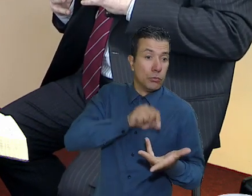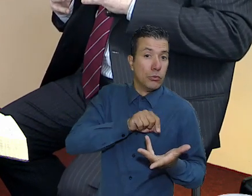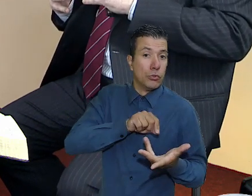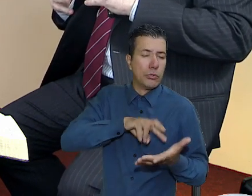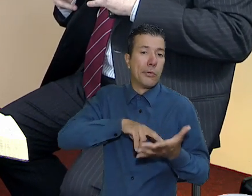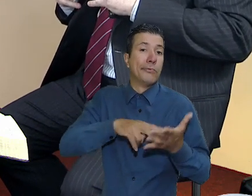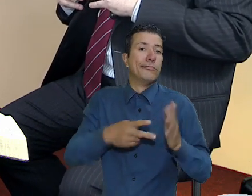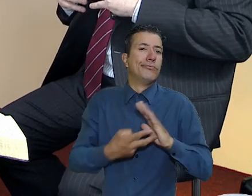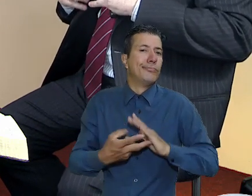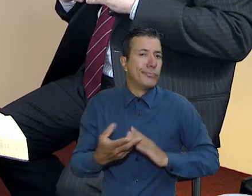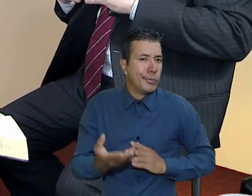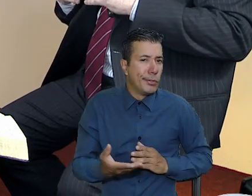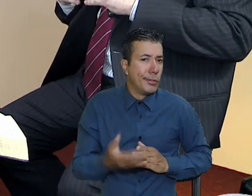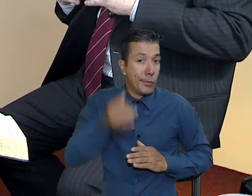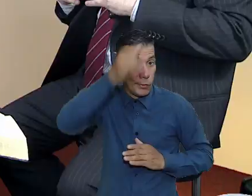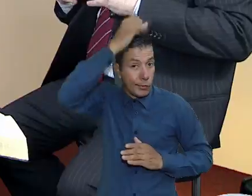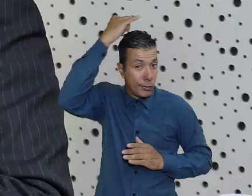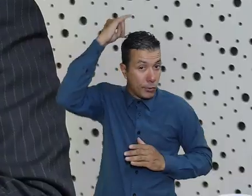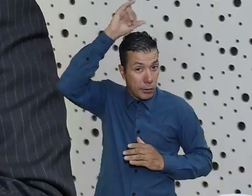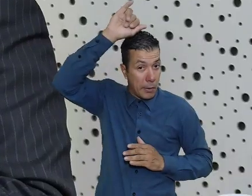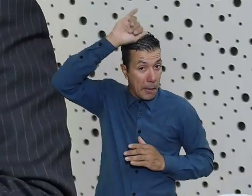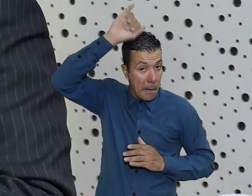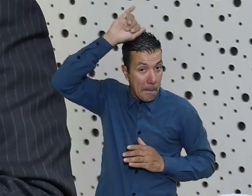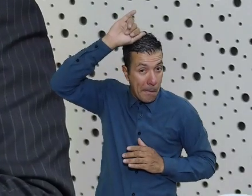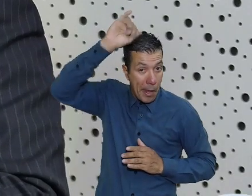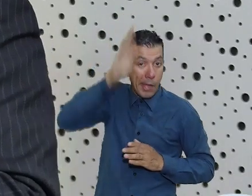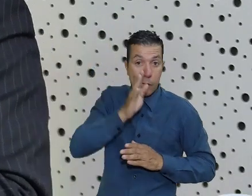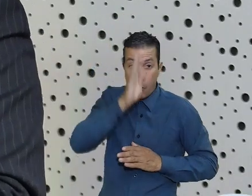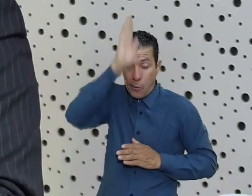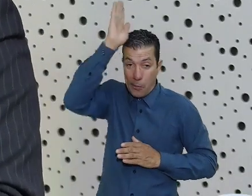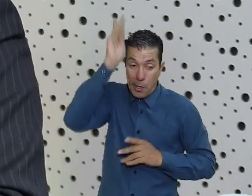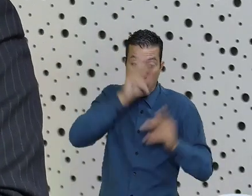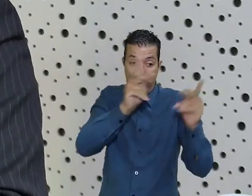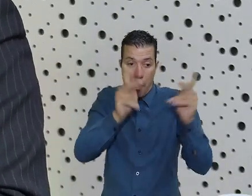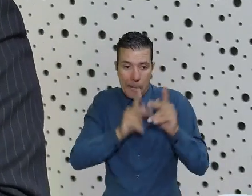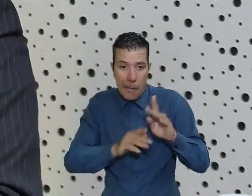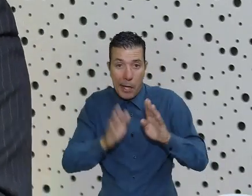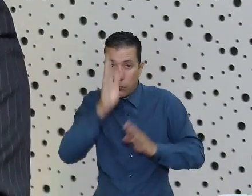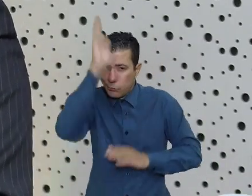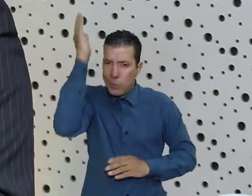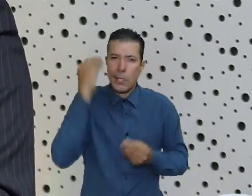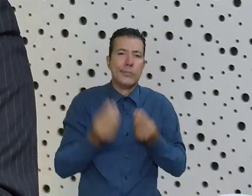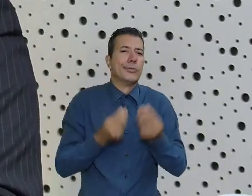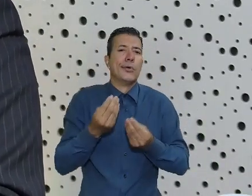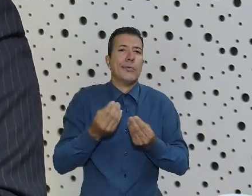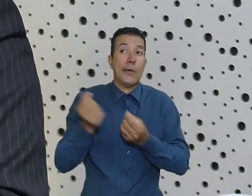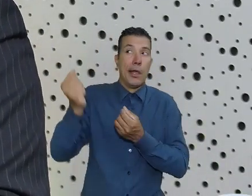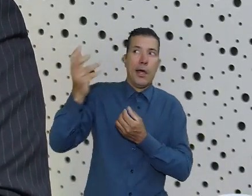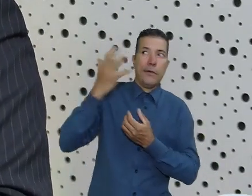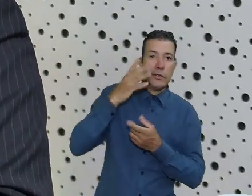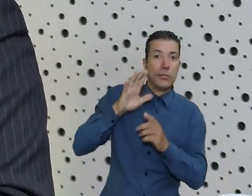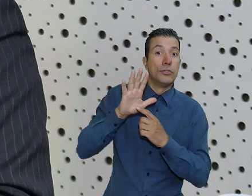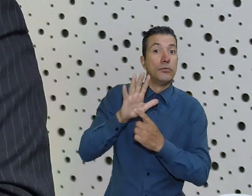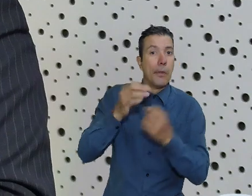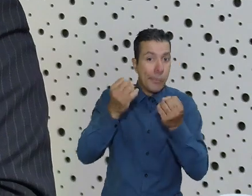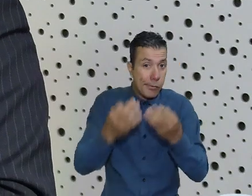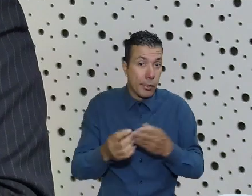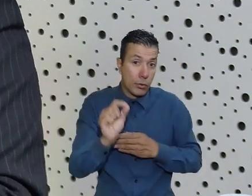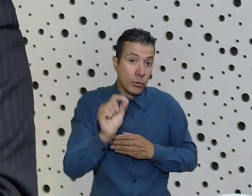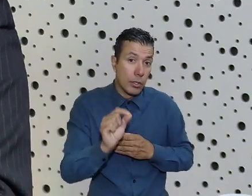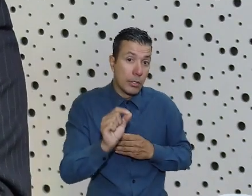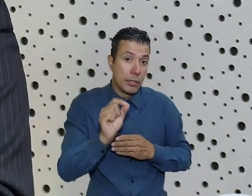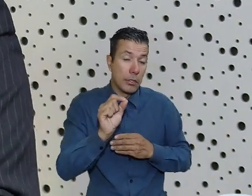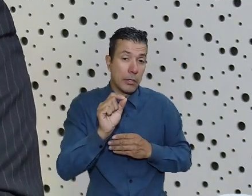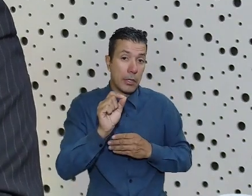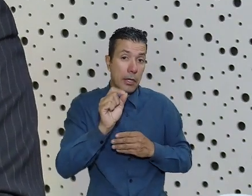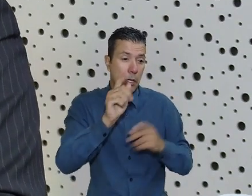contradição, porque se o Império Romano busca a Pax Romana, e aí a revelação diz aqui o seguinte, olha, essa